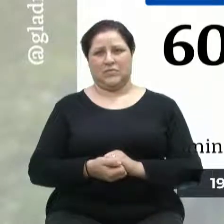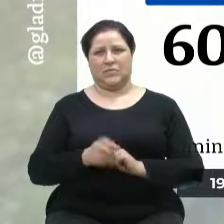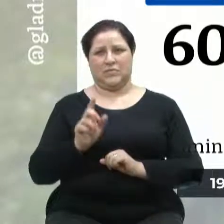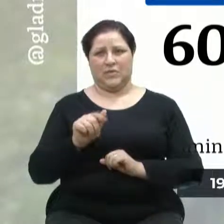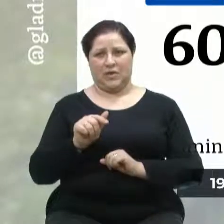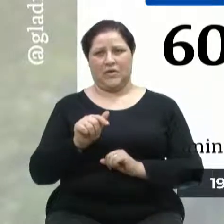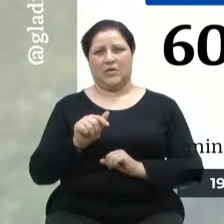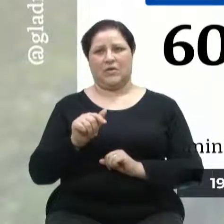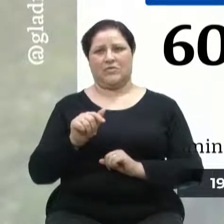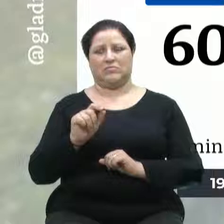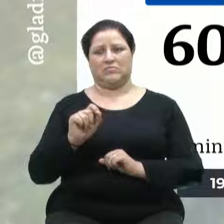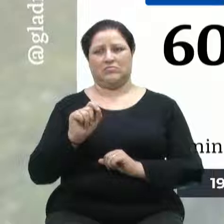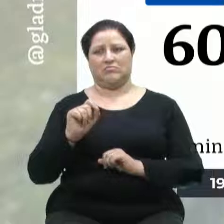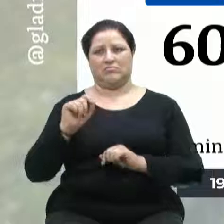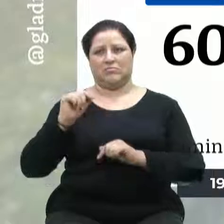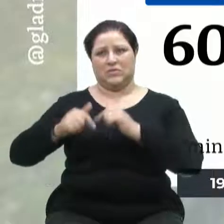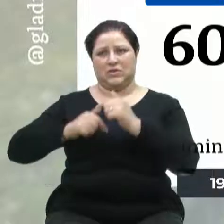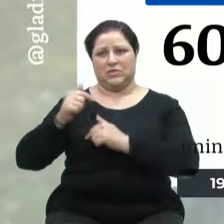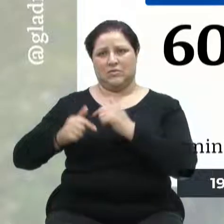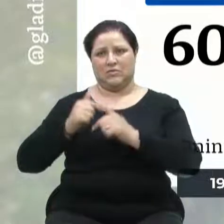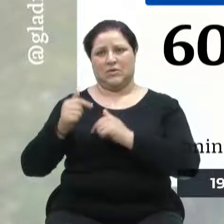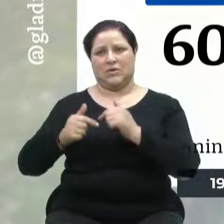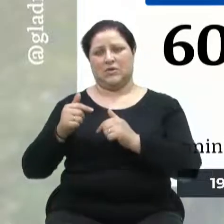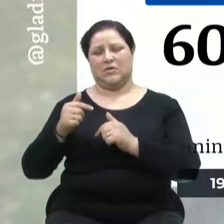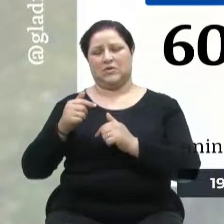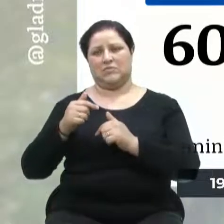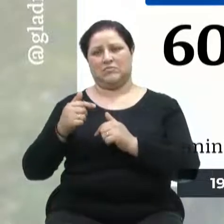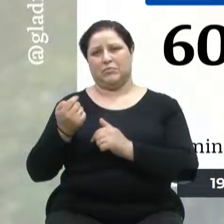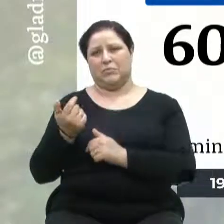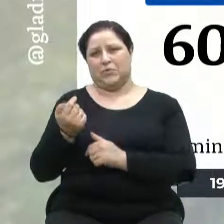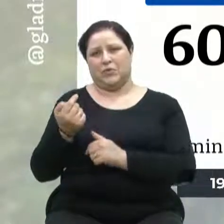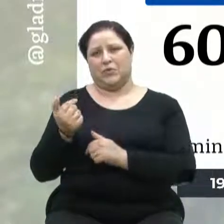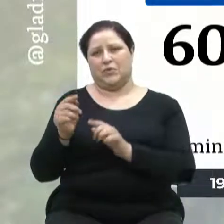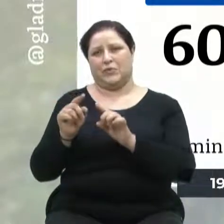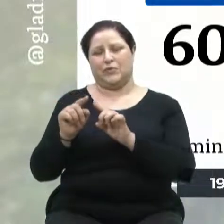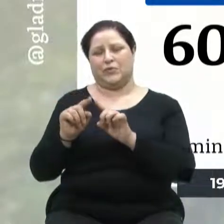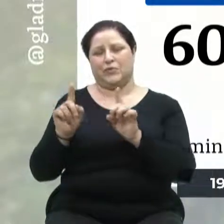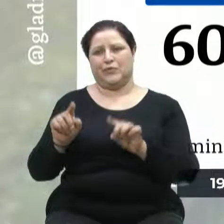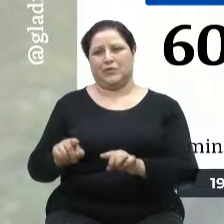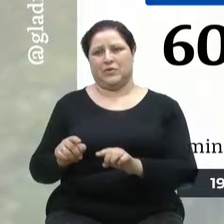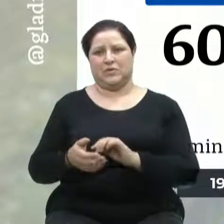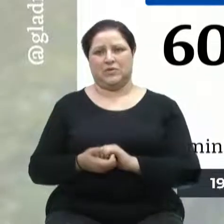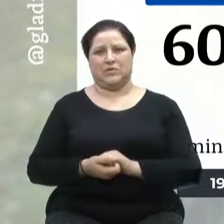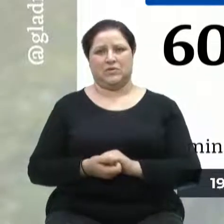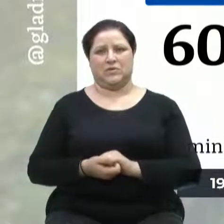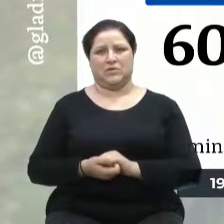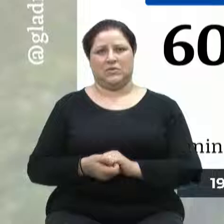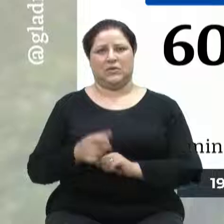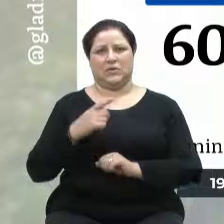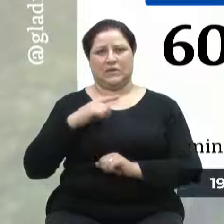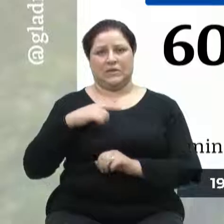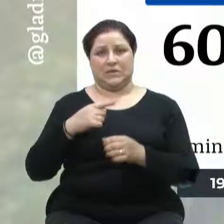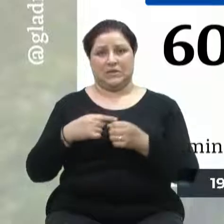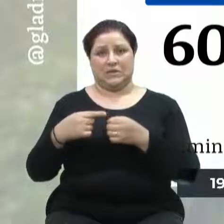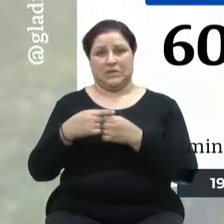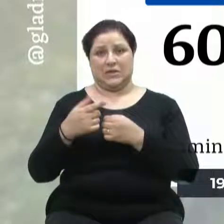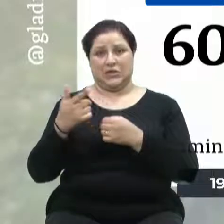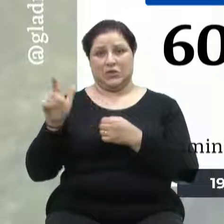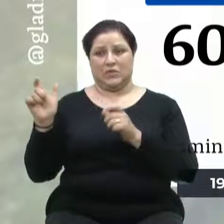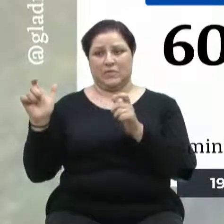que trabalha com, vamos dizer, meia dúzia de servidores, onde cidades menores do que o